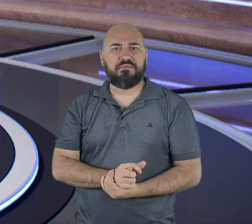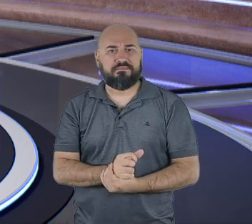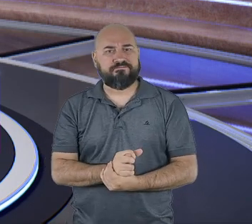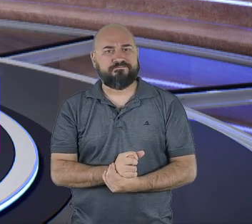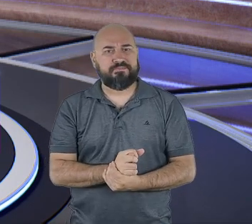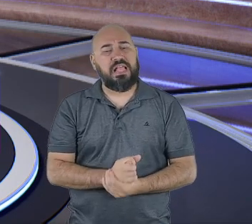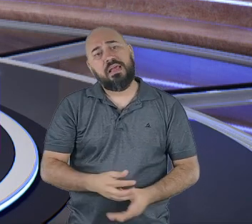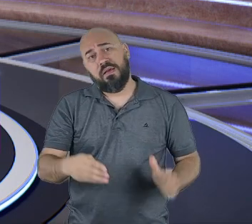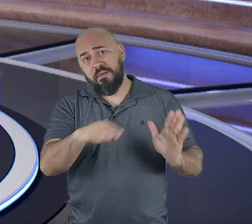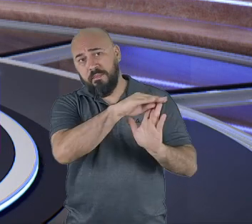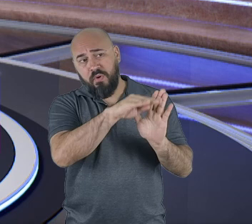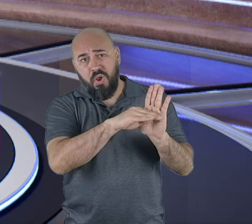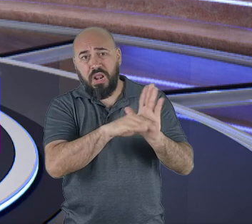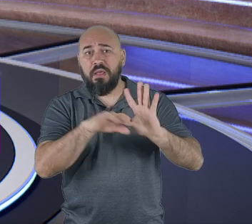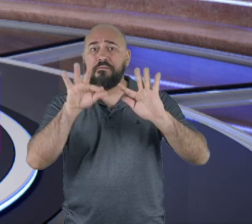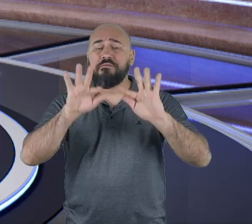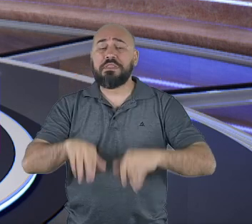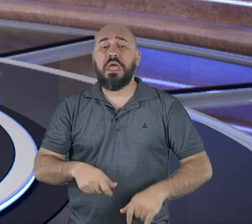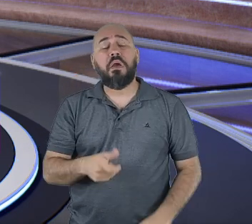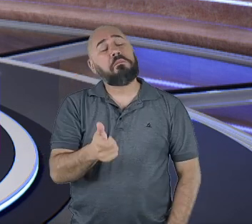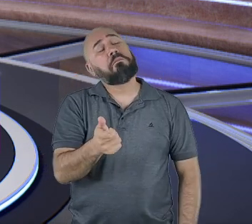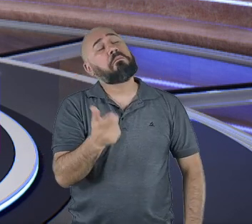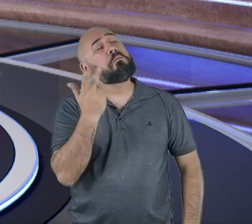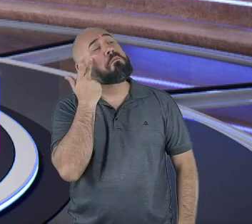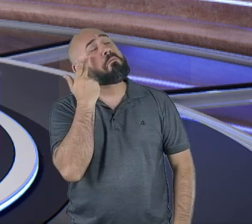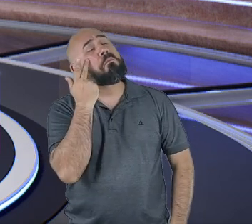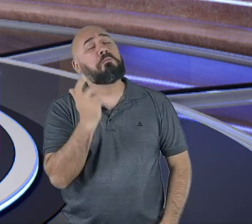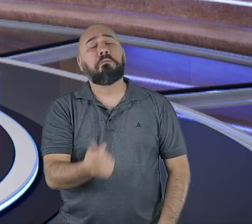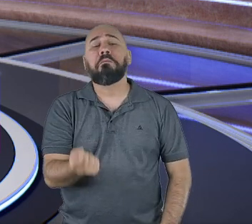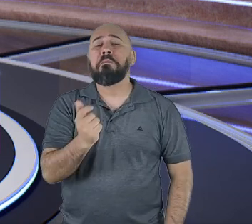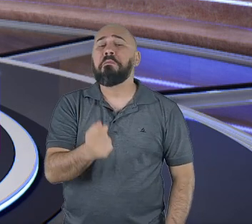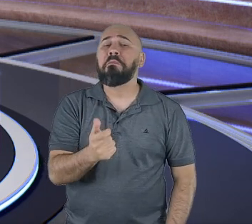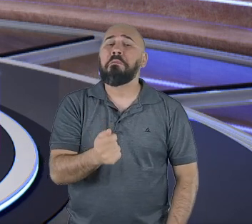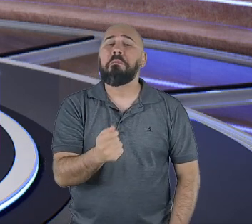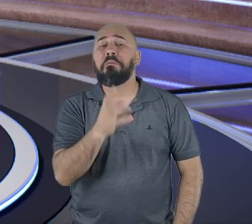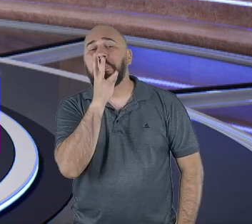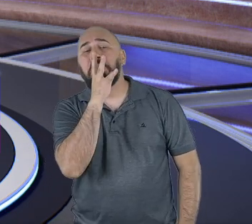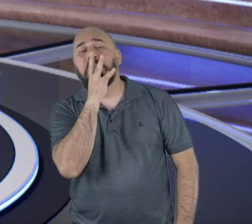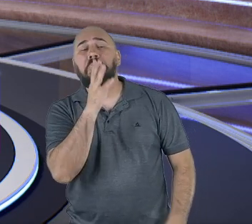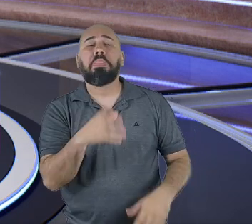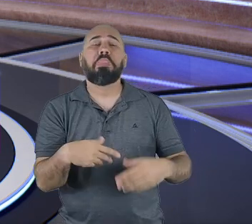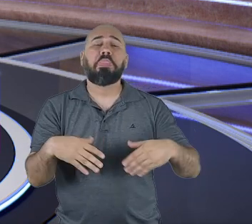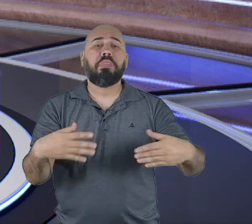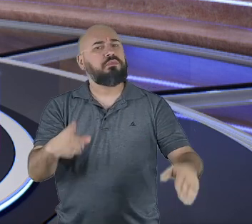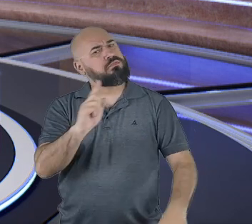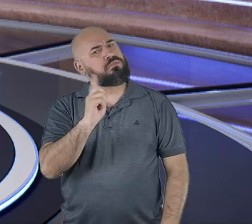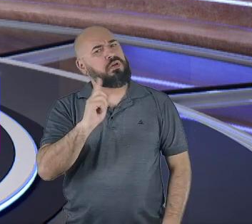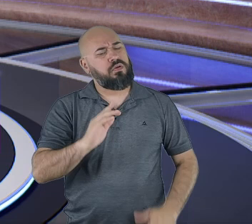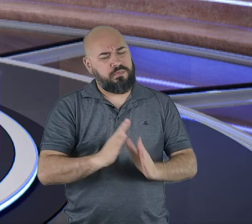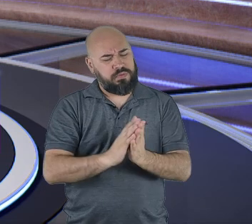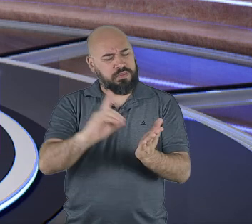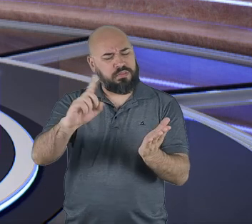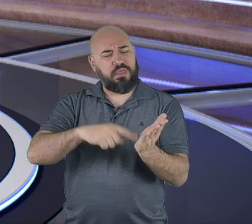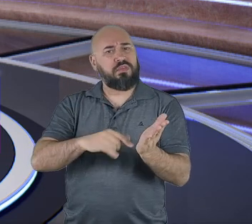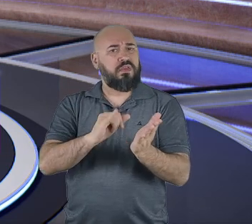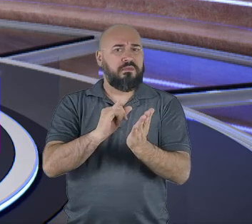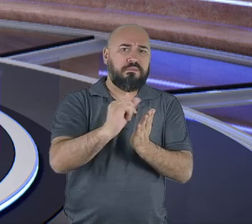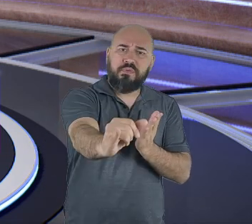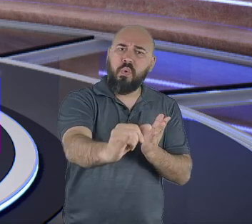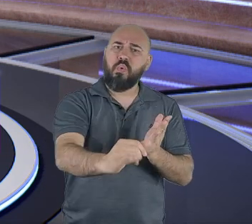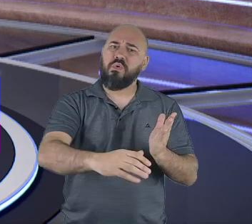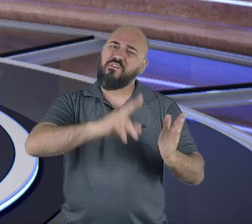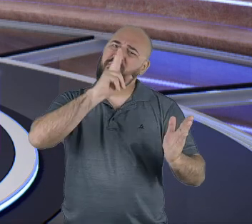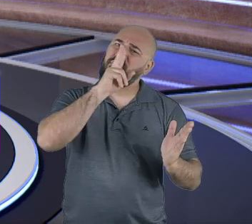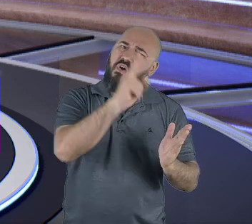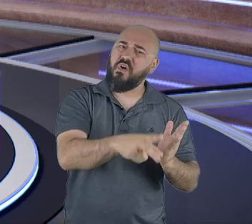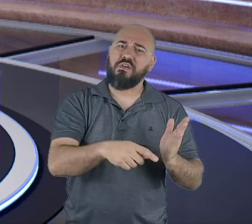e continuar vivendo a sua vida como você sempre viveu. Porque a mensagem que eu tenho pregado aqui é a mensagem que vem da palavra do Senhor. E